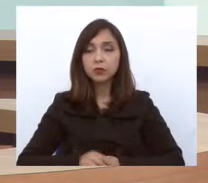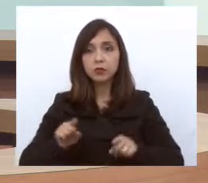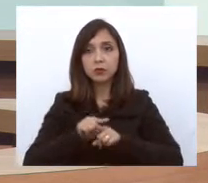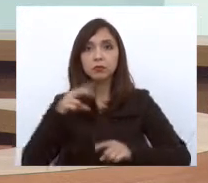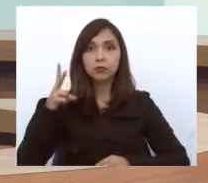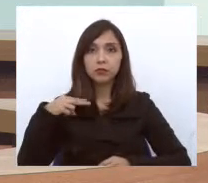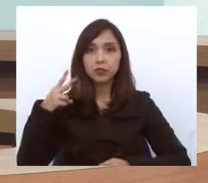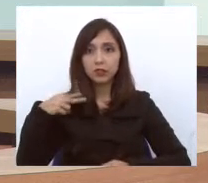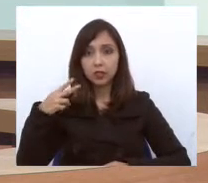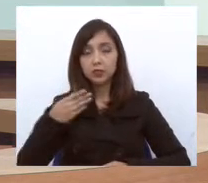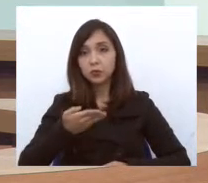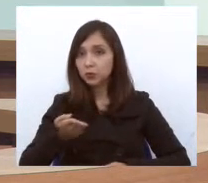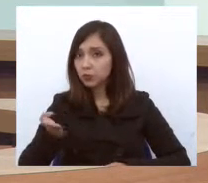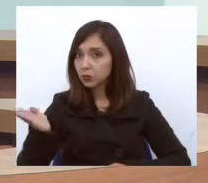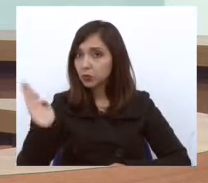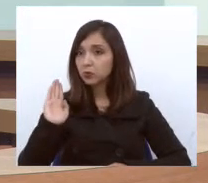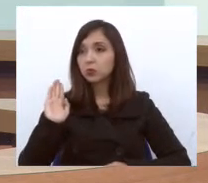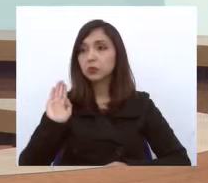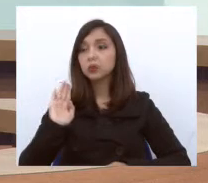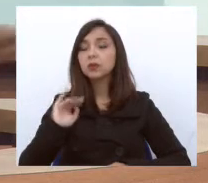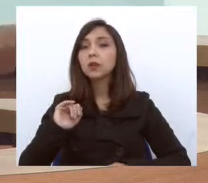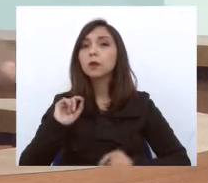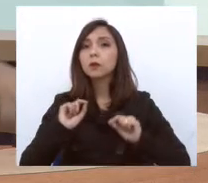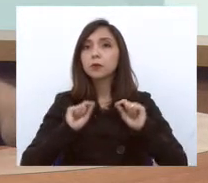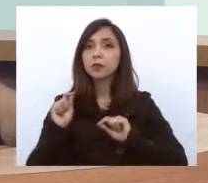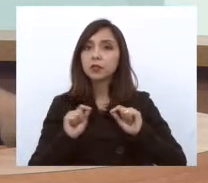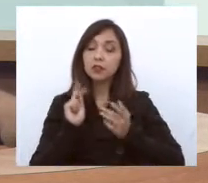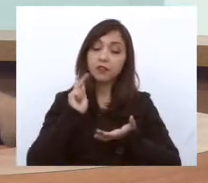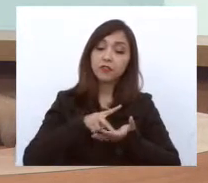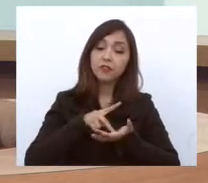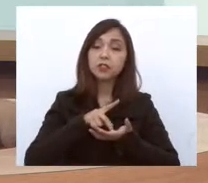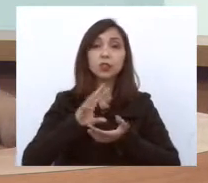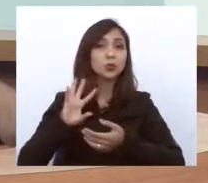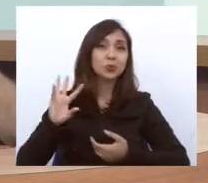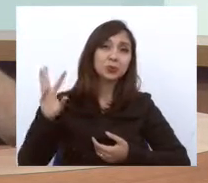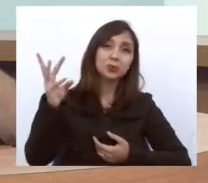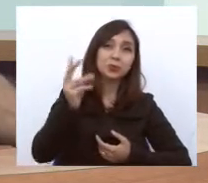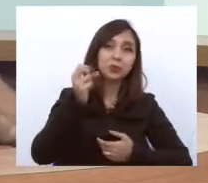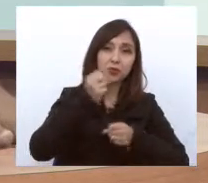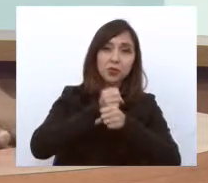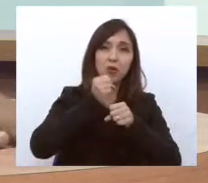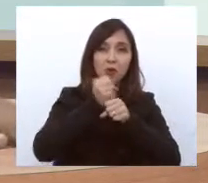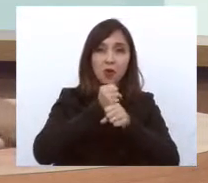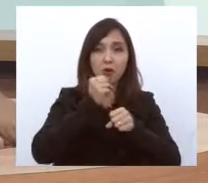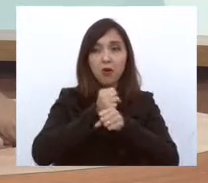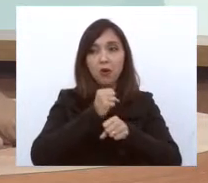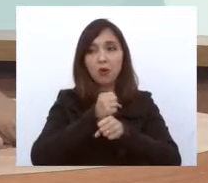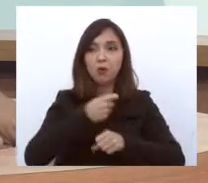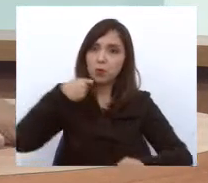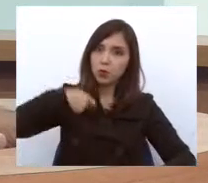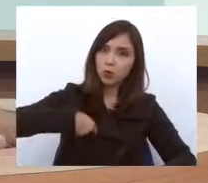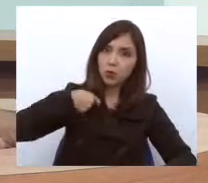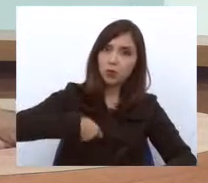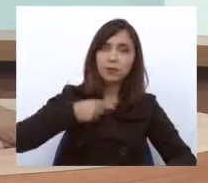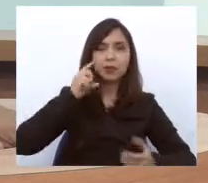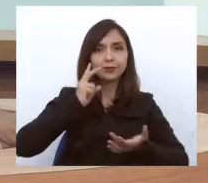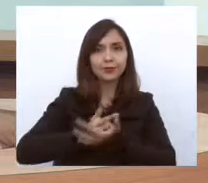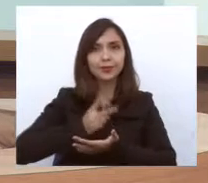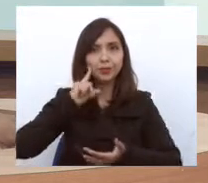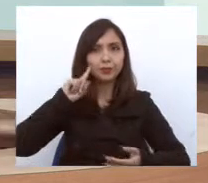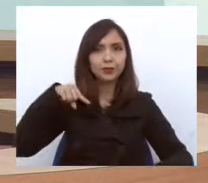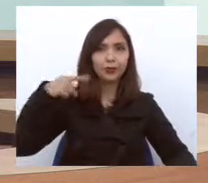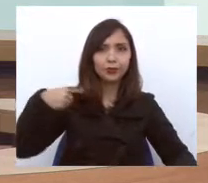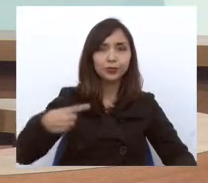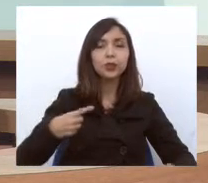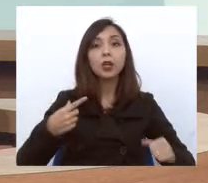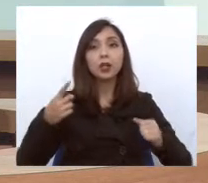vereadores, que estava dada a palavra, que na realidade todas as nossas obras, que nós somos cobrados constantemente, diariamente